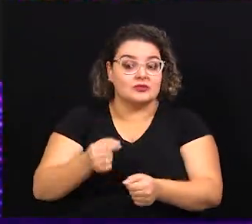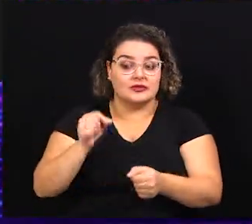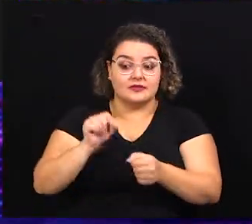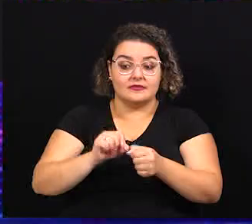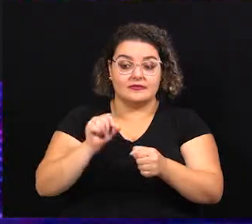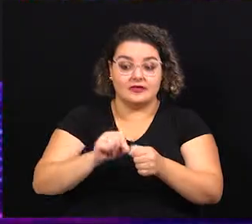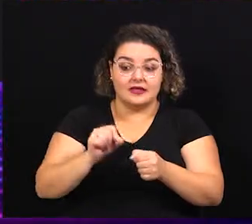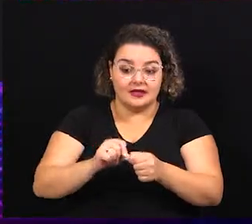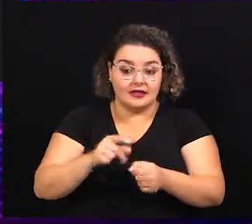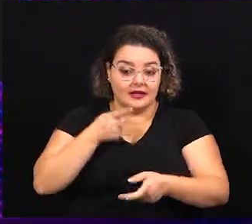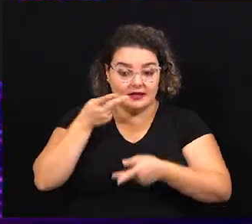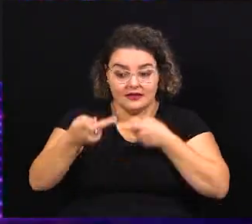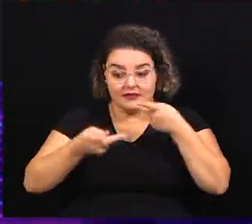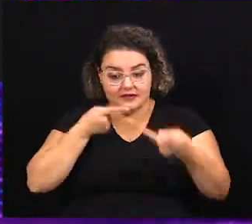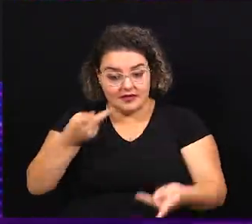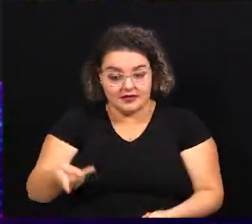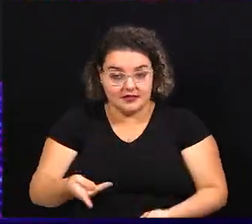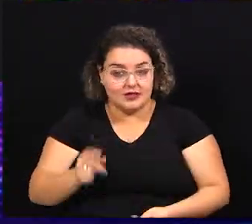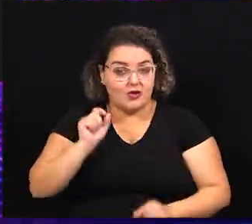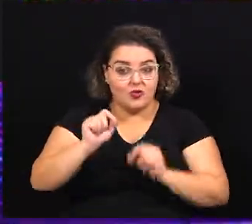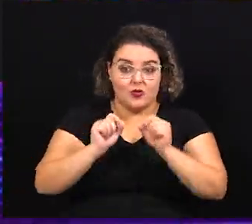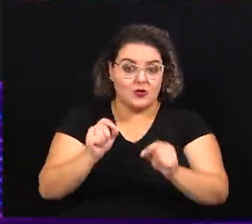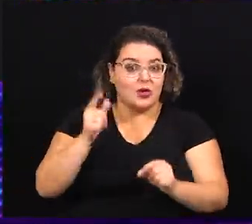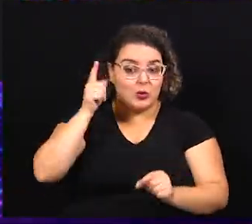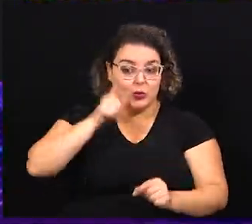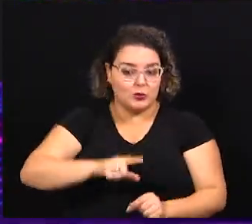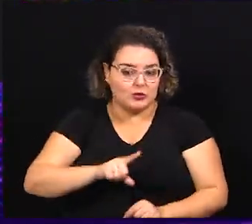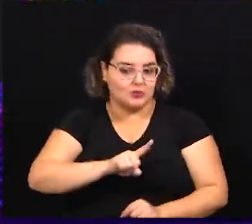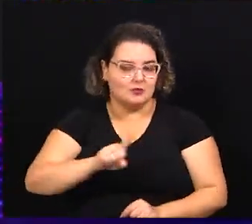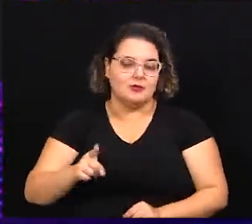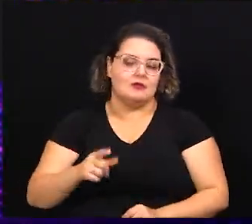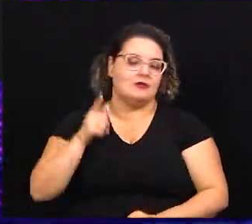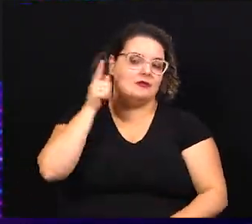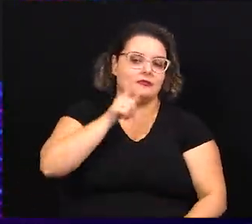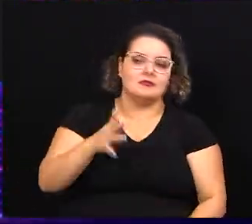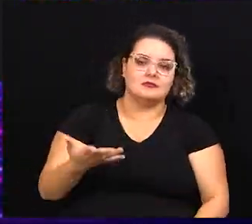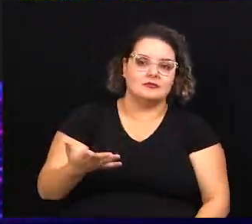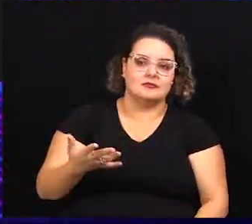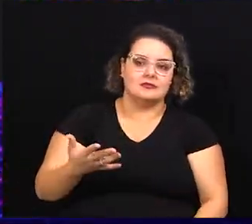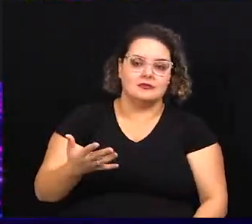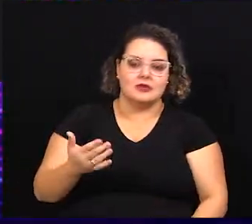conseguiu ou deixou de conseguir. Essa é a diferença do meu livro. Tem coração, tem